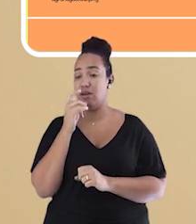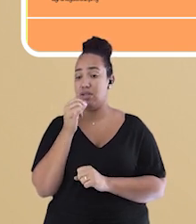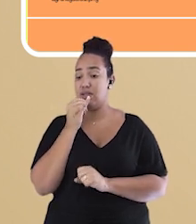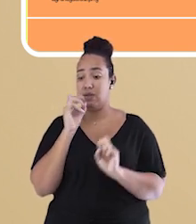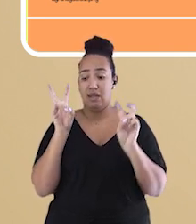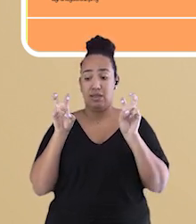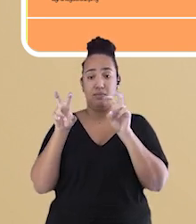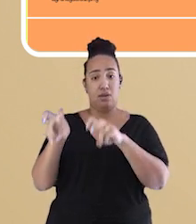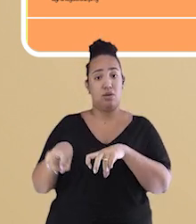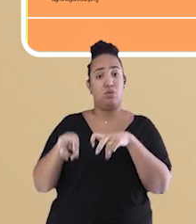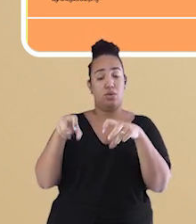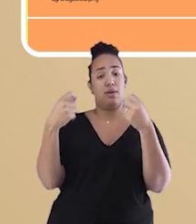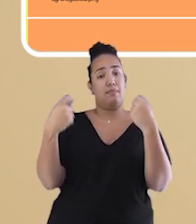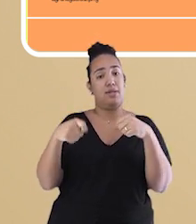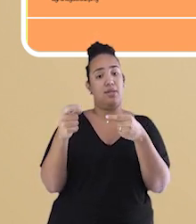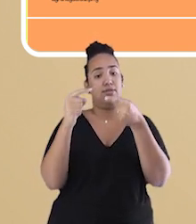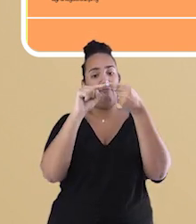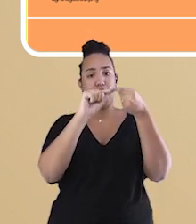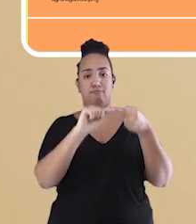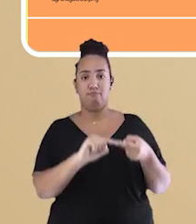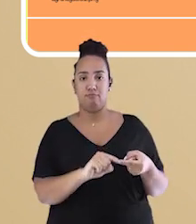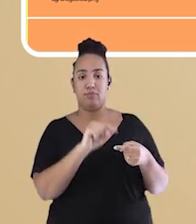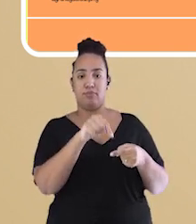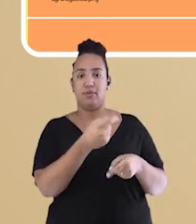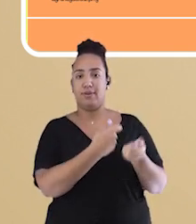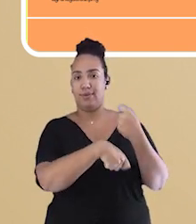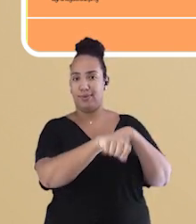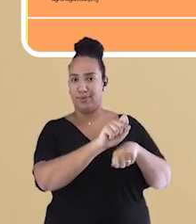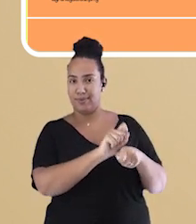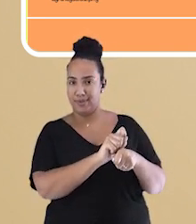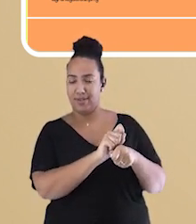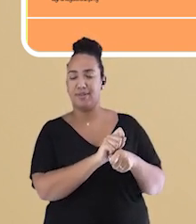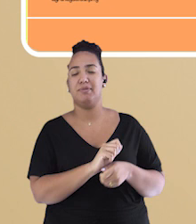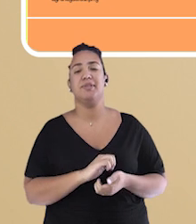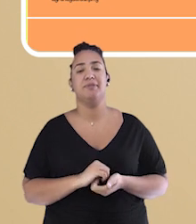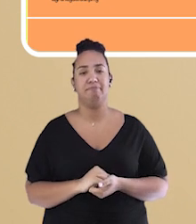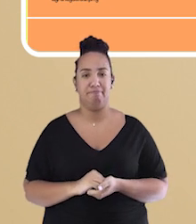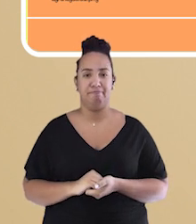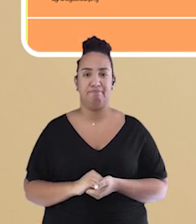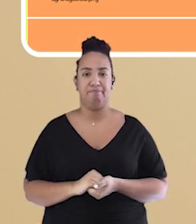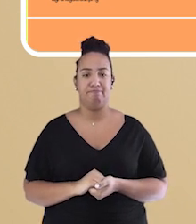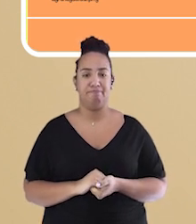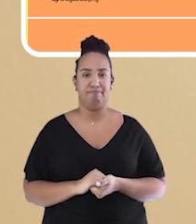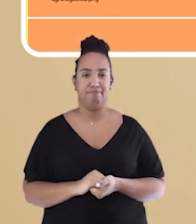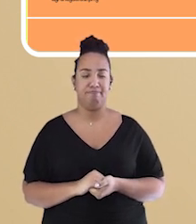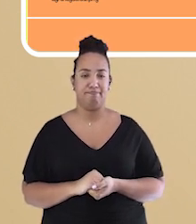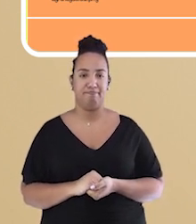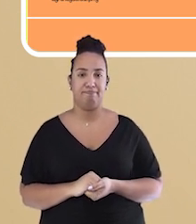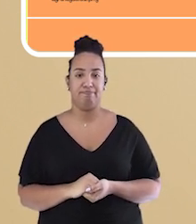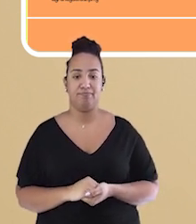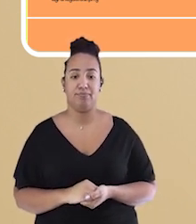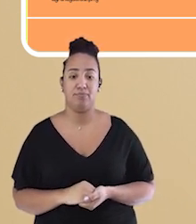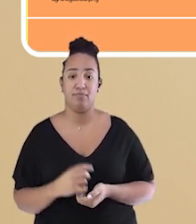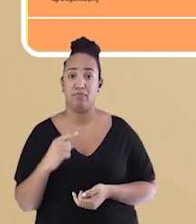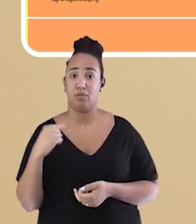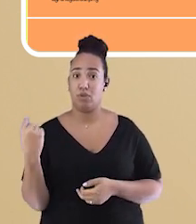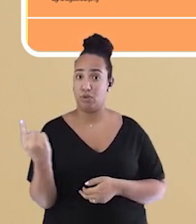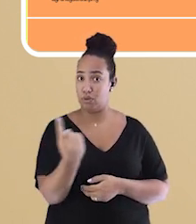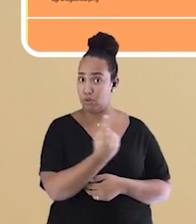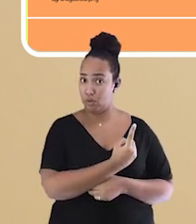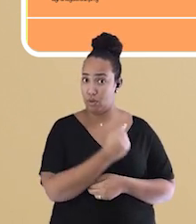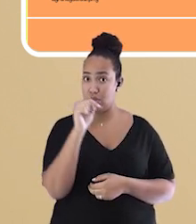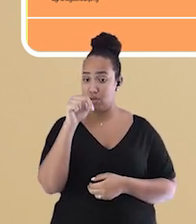de agricultura no Brasil sem falar o quanto isso está ligado à questão financeira.